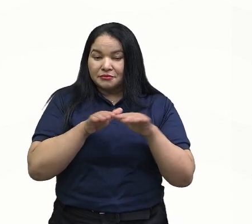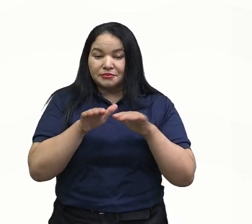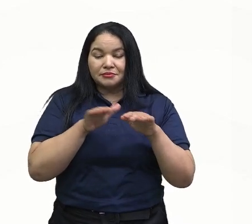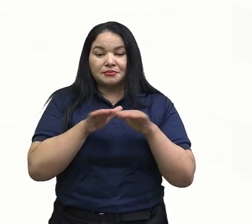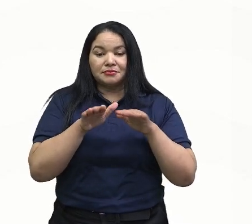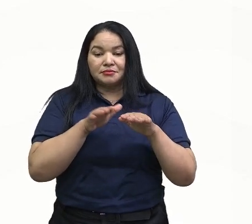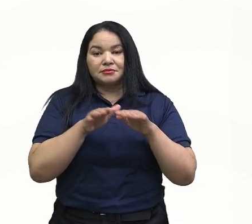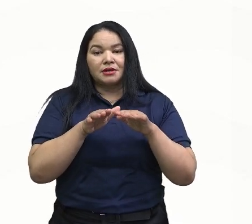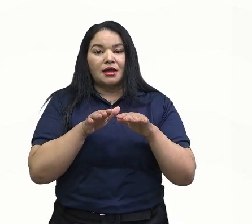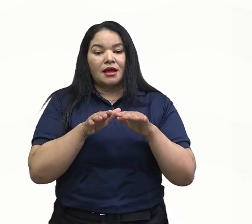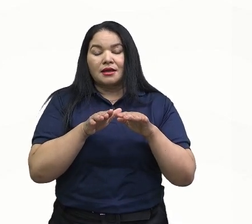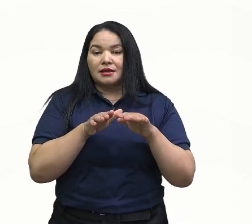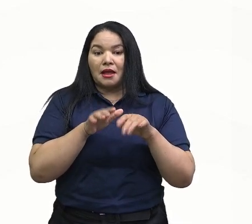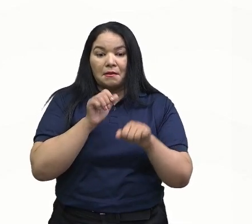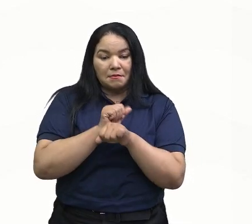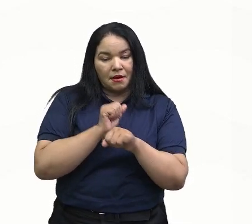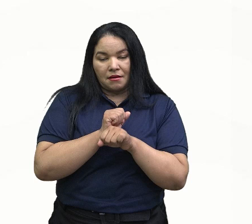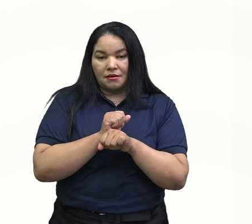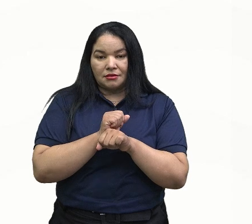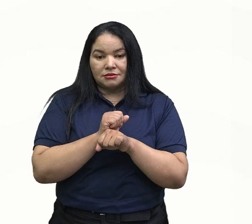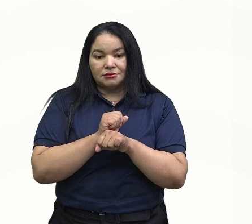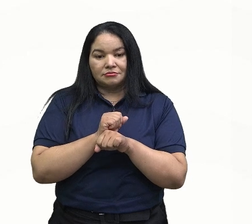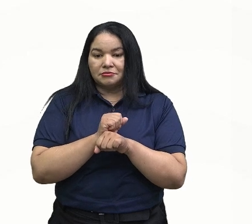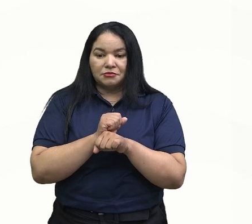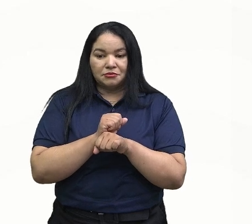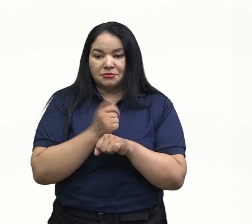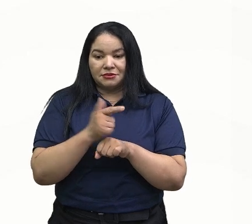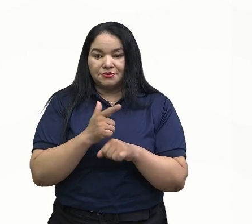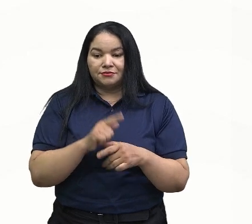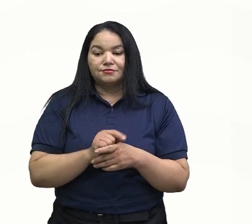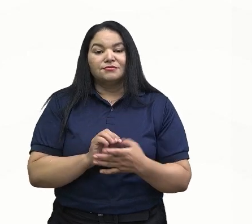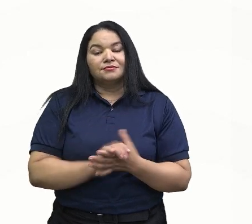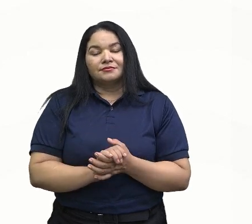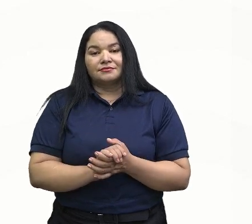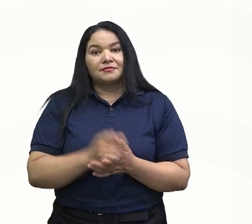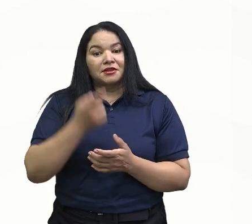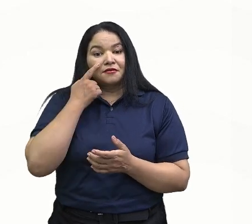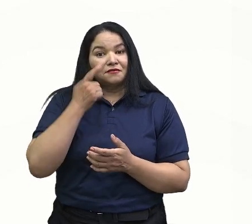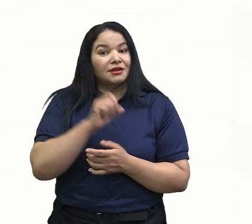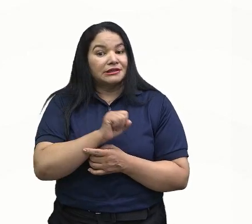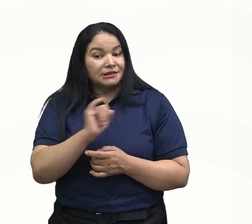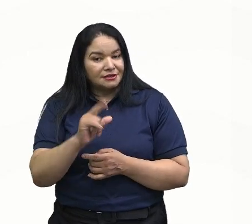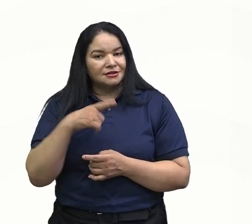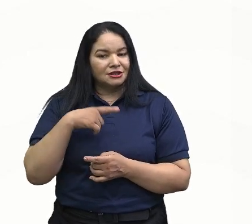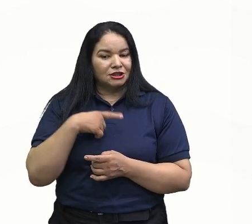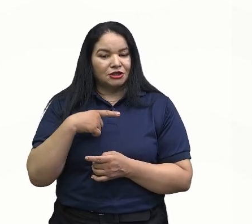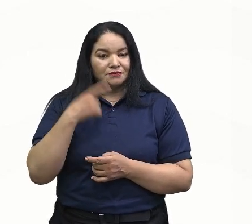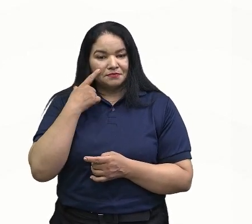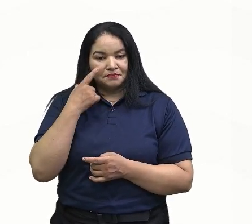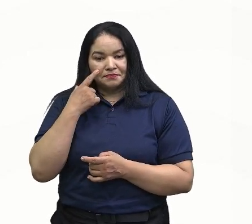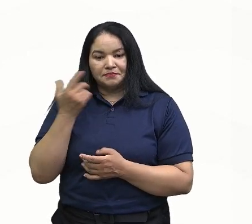molécula parar, mas nós vamos ver aí se existe uma possibilidade, tá bom?